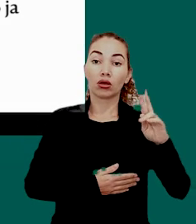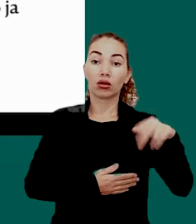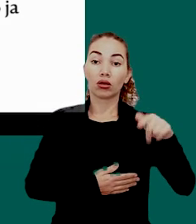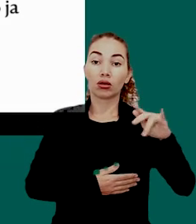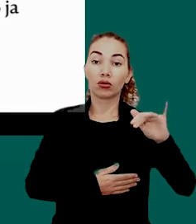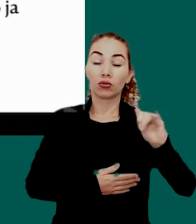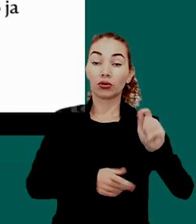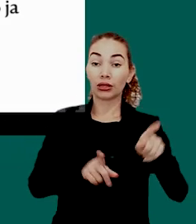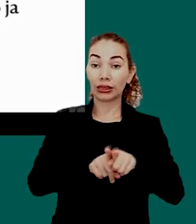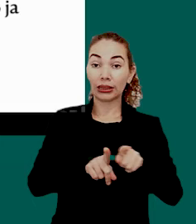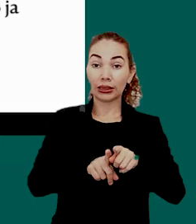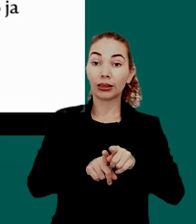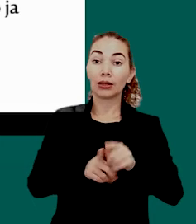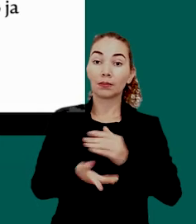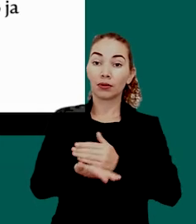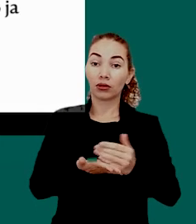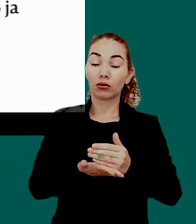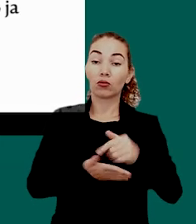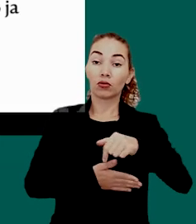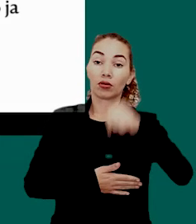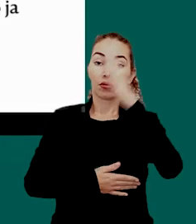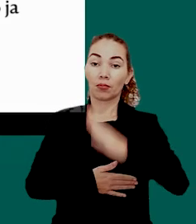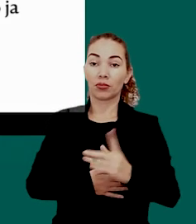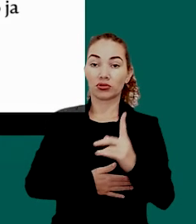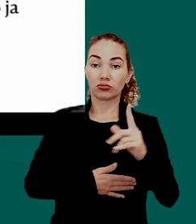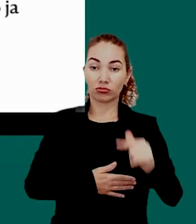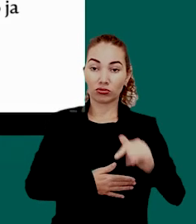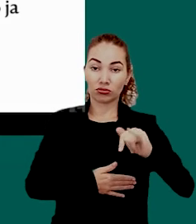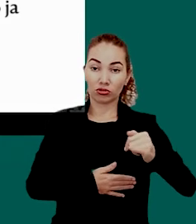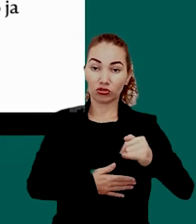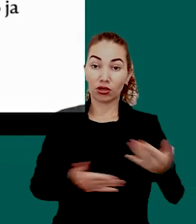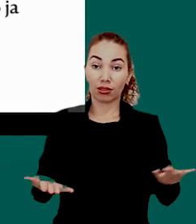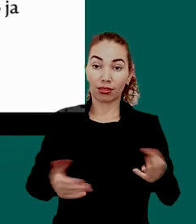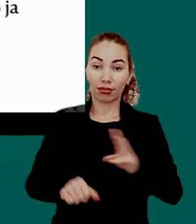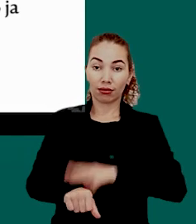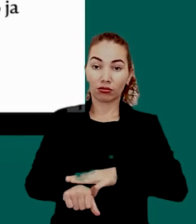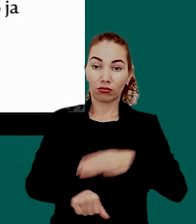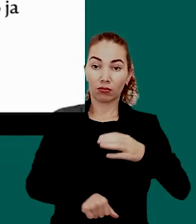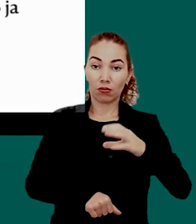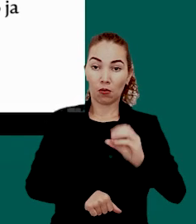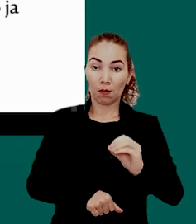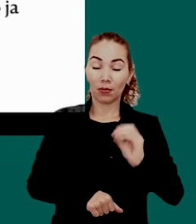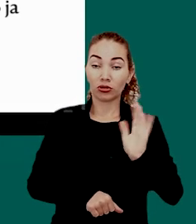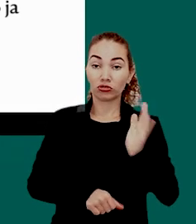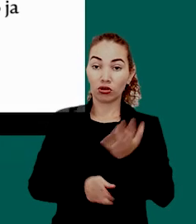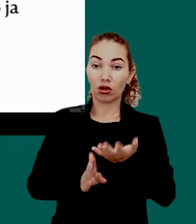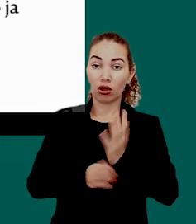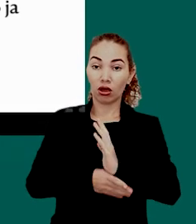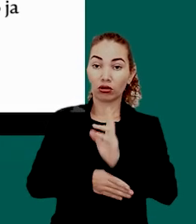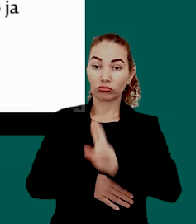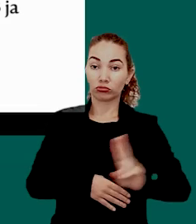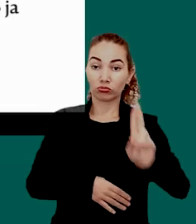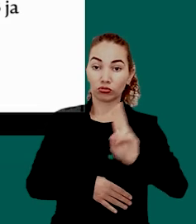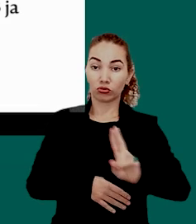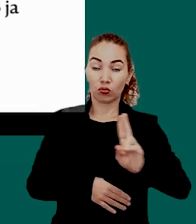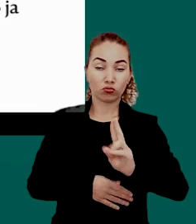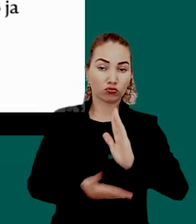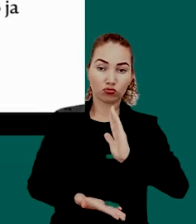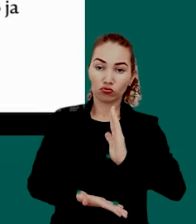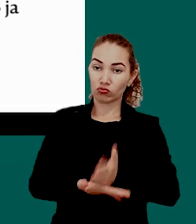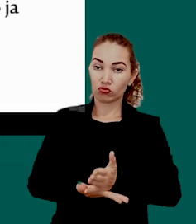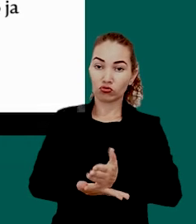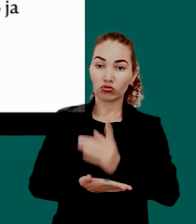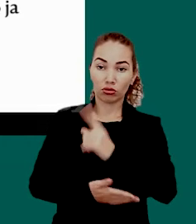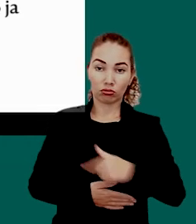o uso emergencial e em 17 de janeiro, o Brasil. Nesse momento, né, em março, a vacina já é autorizada definitivamente para uso